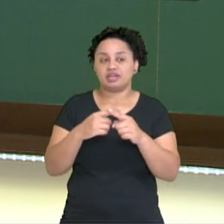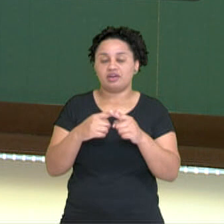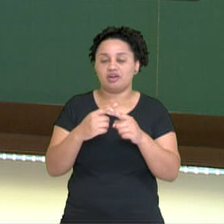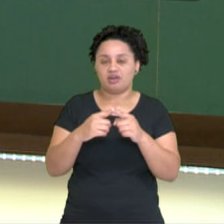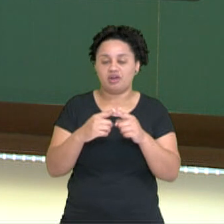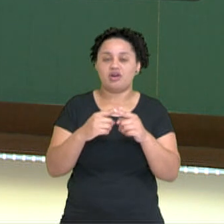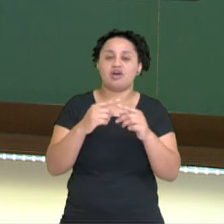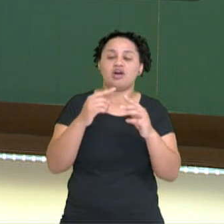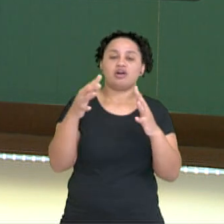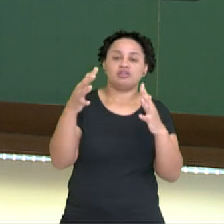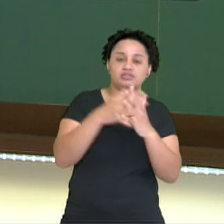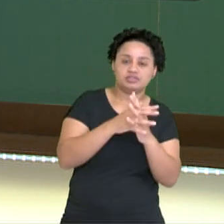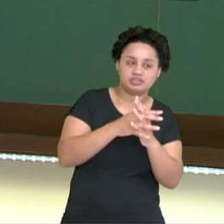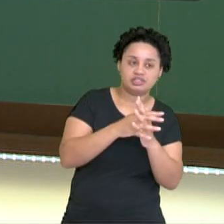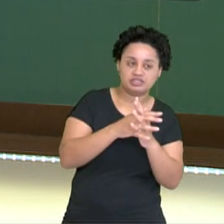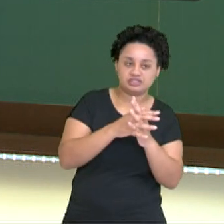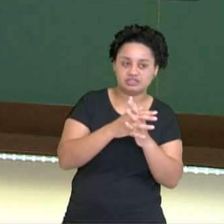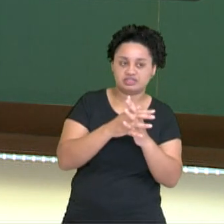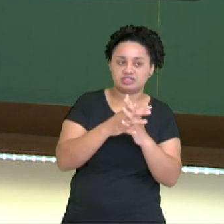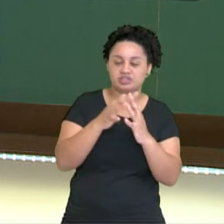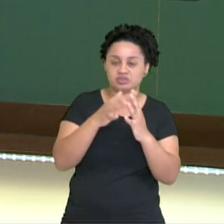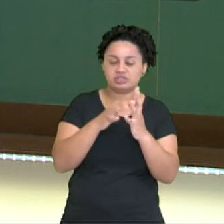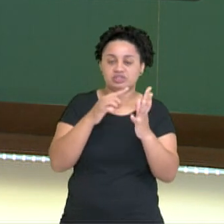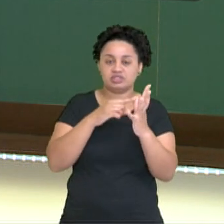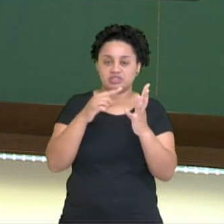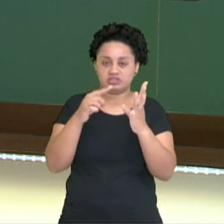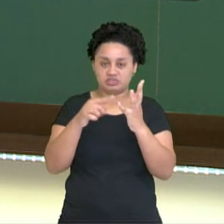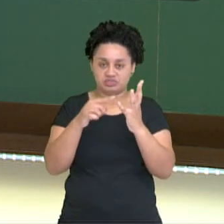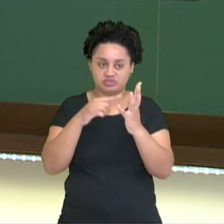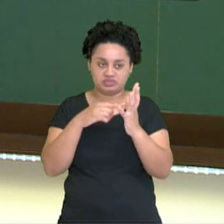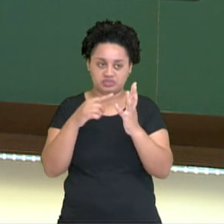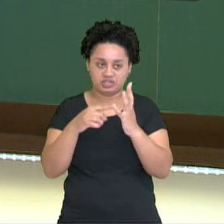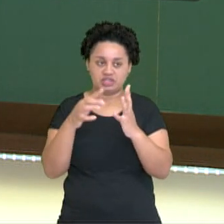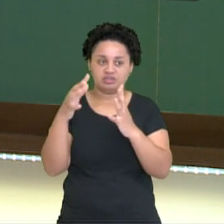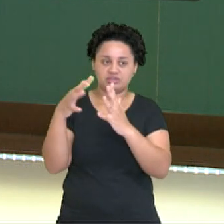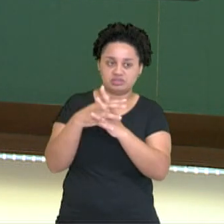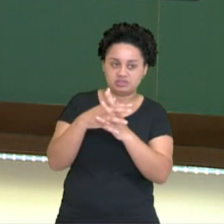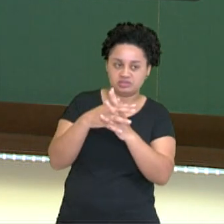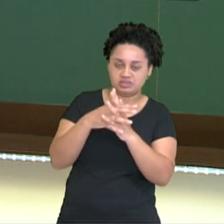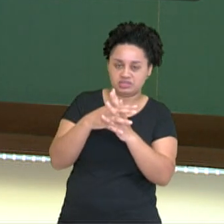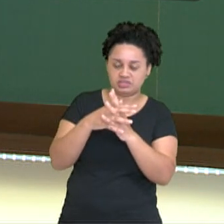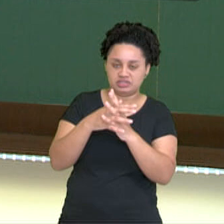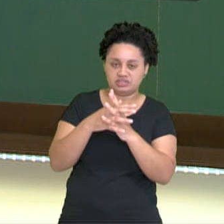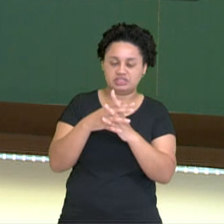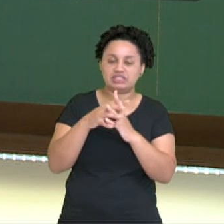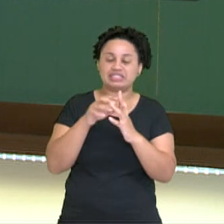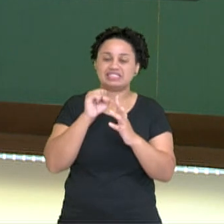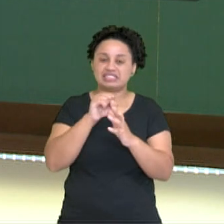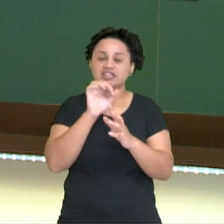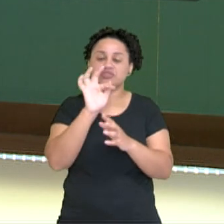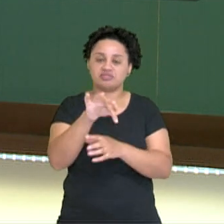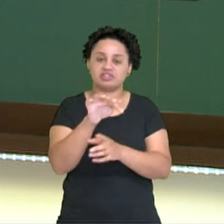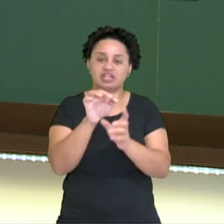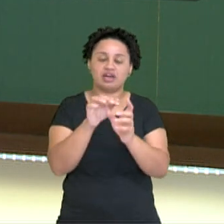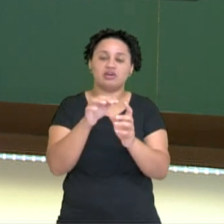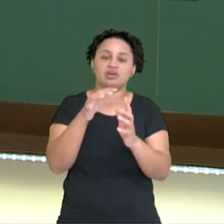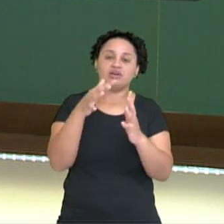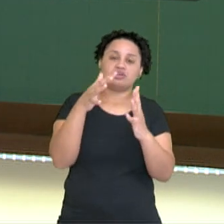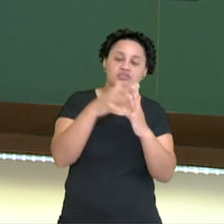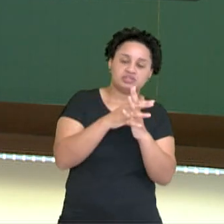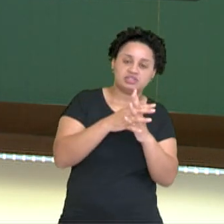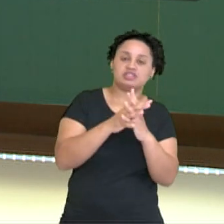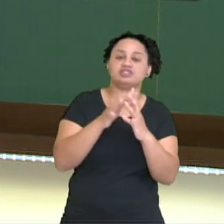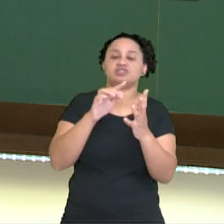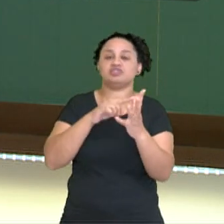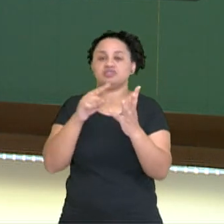Se as três últimas letras do verbo, sem o ing, tá, gente? Considera sem o ing, terminar em uma consoante, uma vogal e uma consoante,